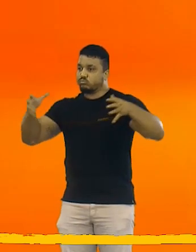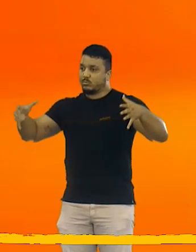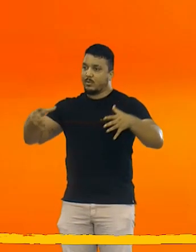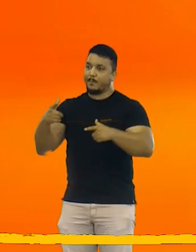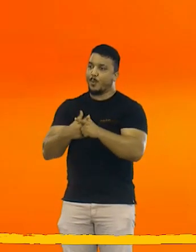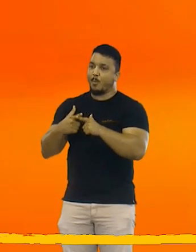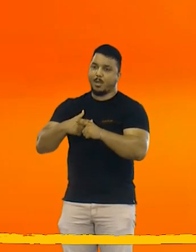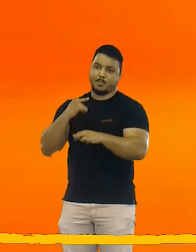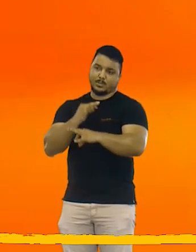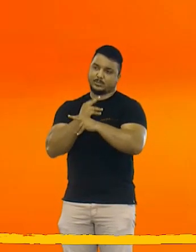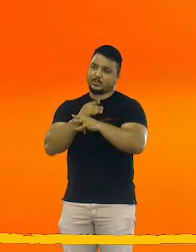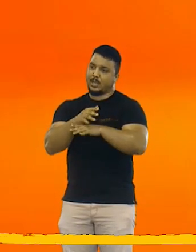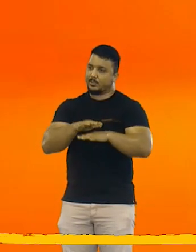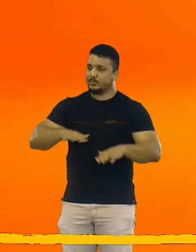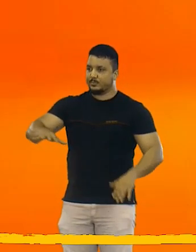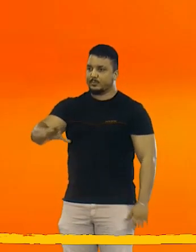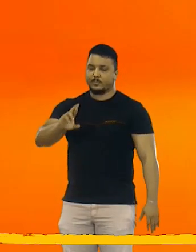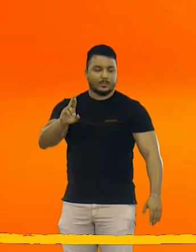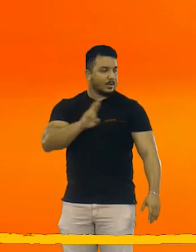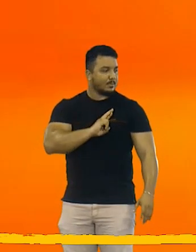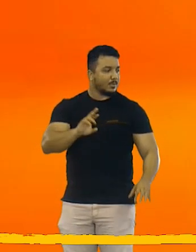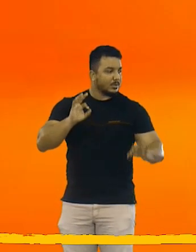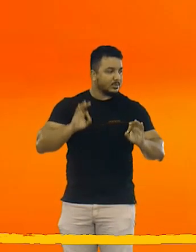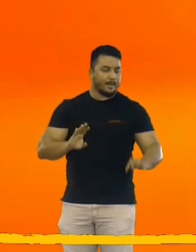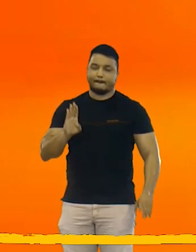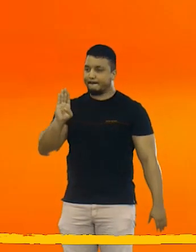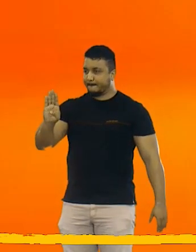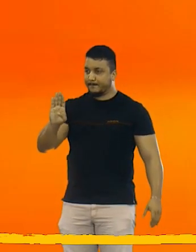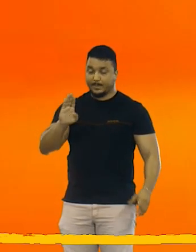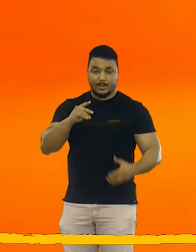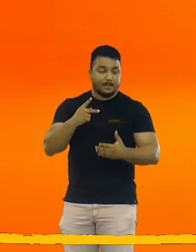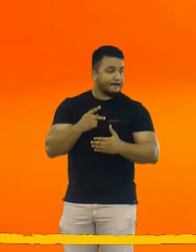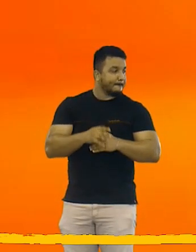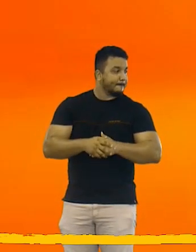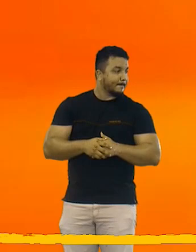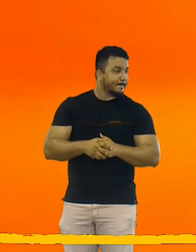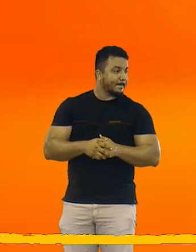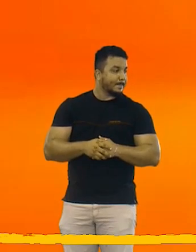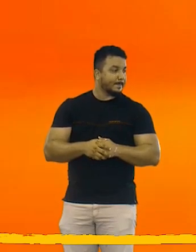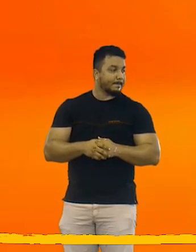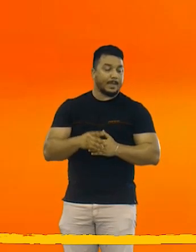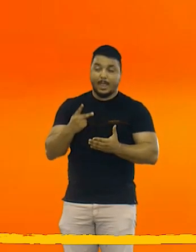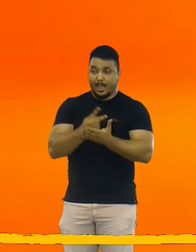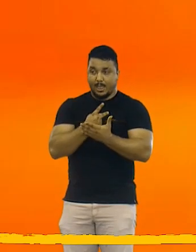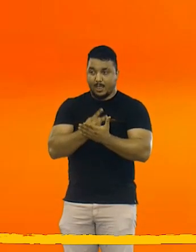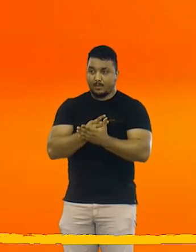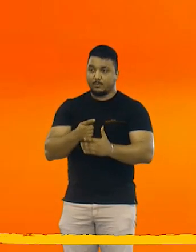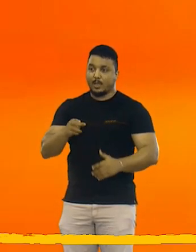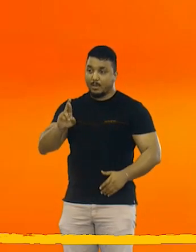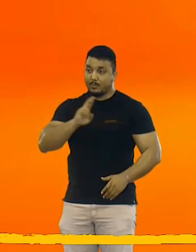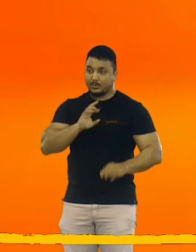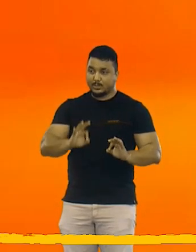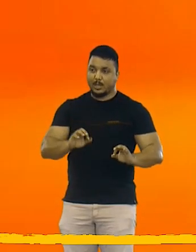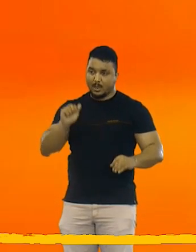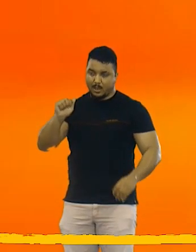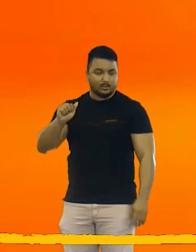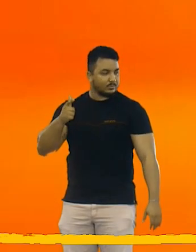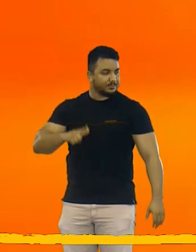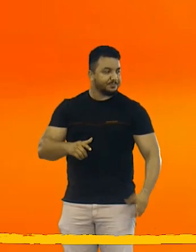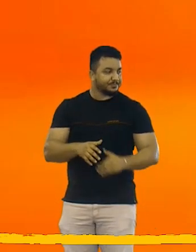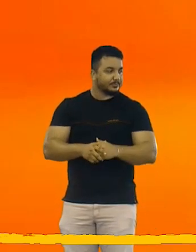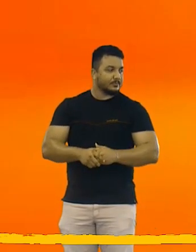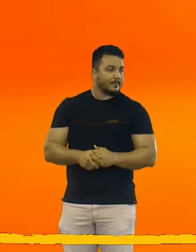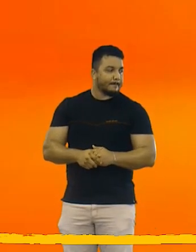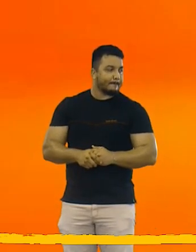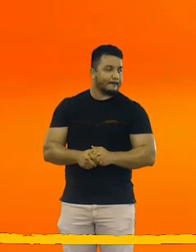problemas urbanos. Então o item B estaria incorreto. Aí ele fala, correlação entre a força de trabalho